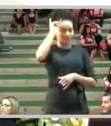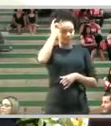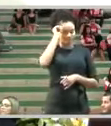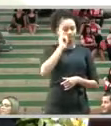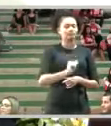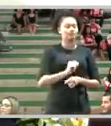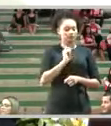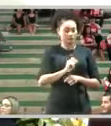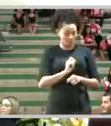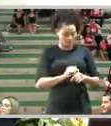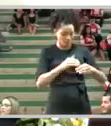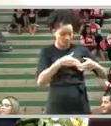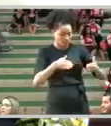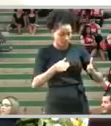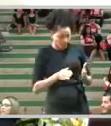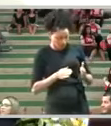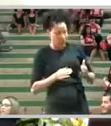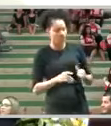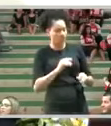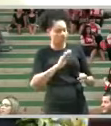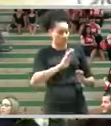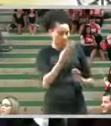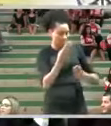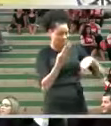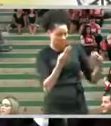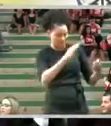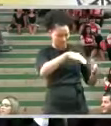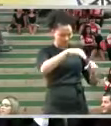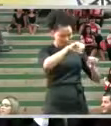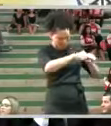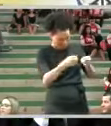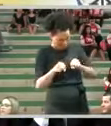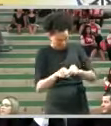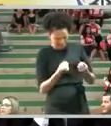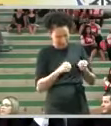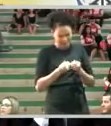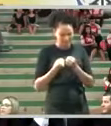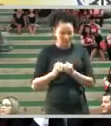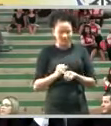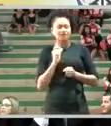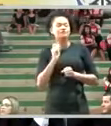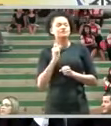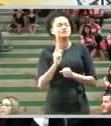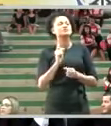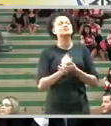Queimaram os carros, queimaram o carro, racharam a lenha do carro e fizeram o sacrifício.